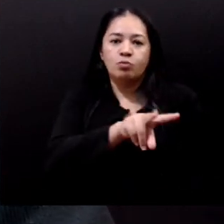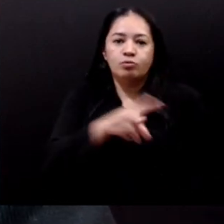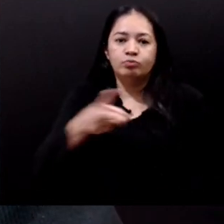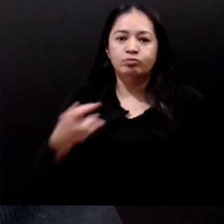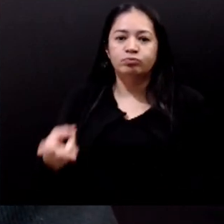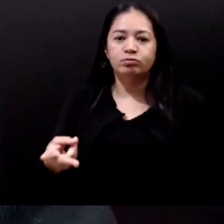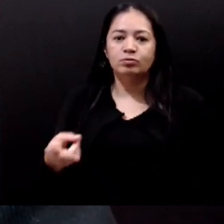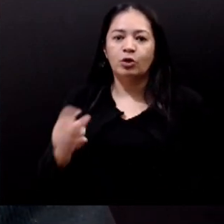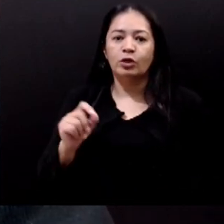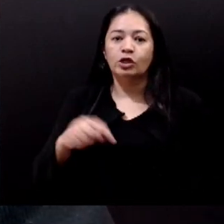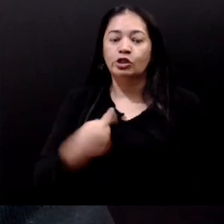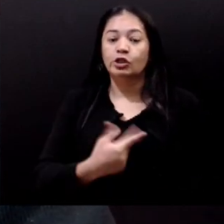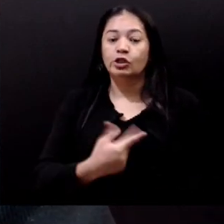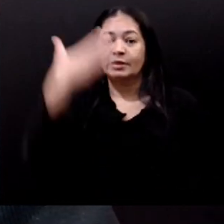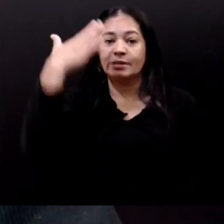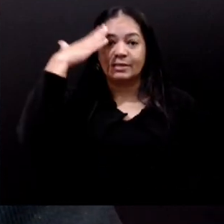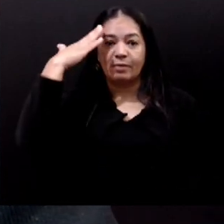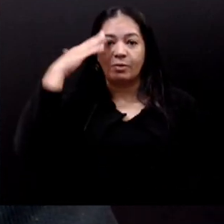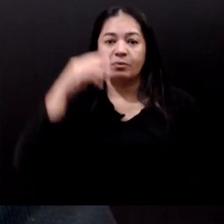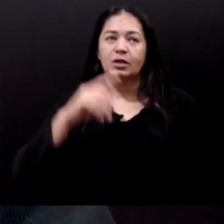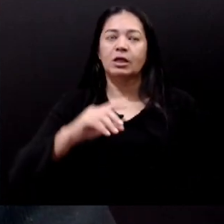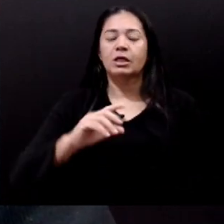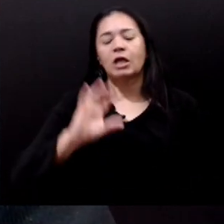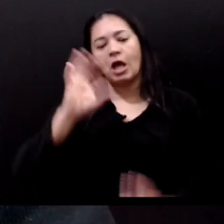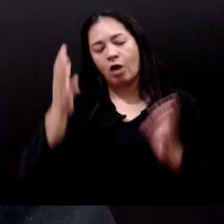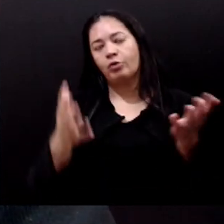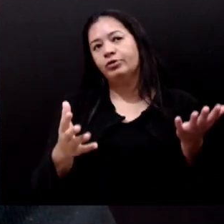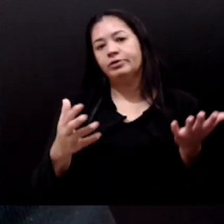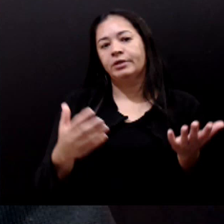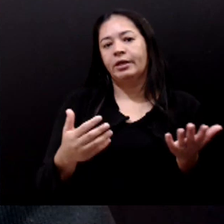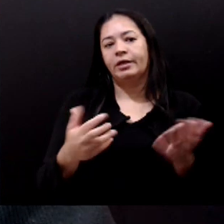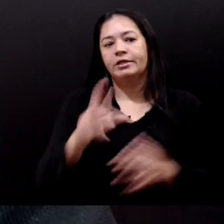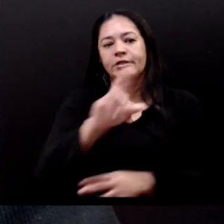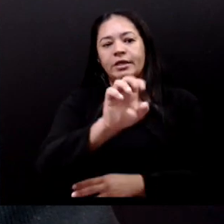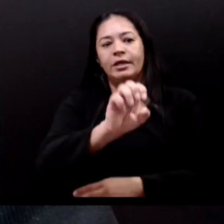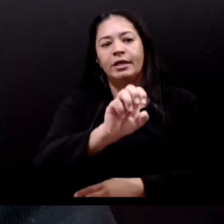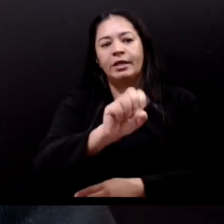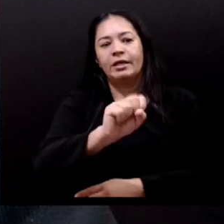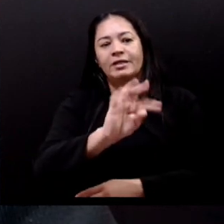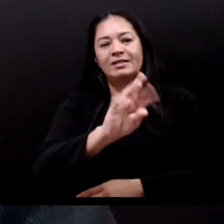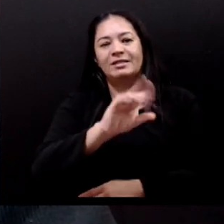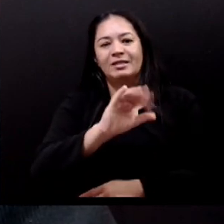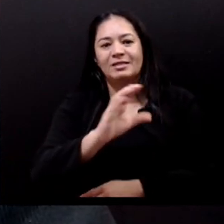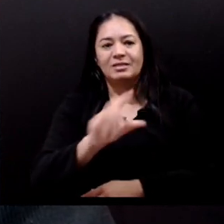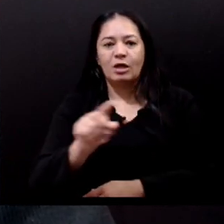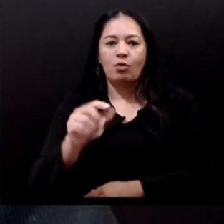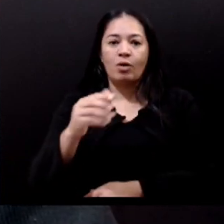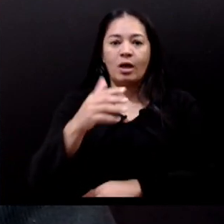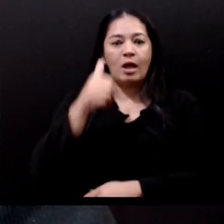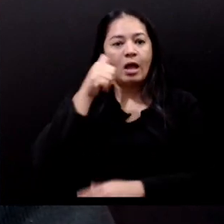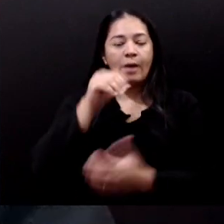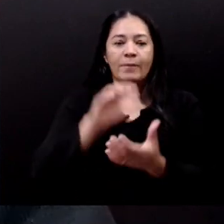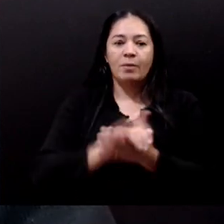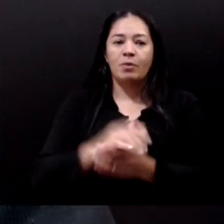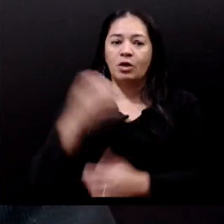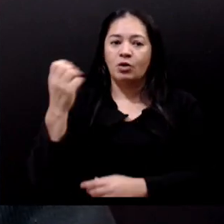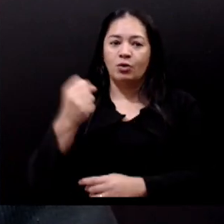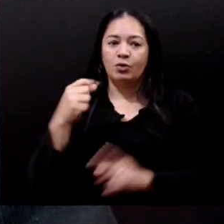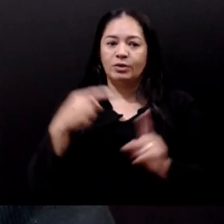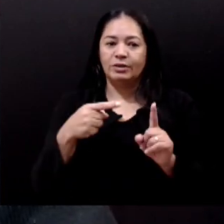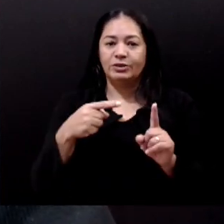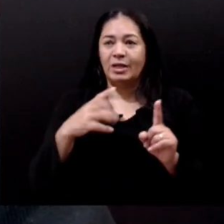sabemos que tem restrições, né, Sim. por exemplo, a minha esposa soube depois de muito tempo que o leite fazia mal para ela, e ela adora o leite.